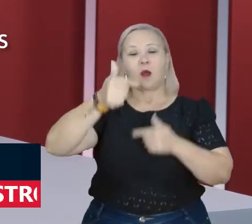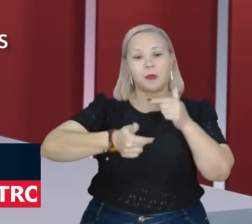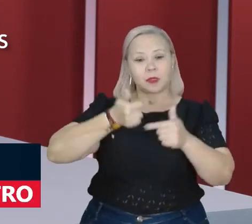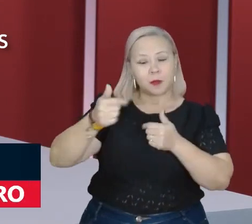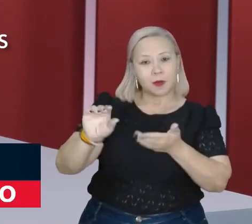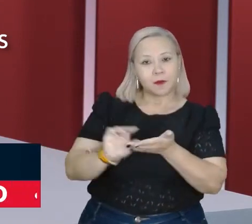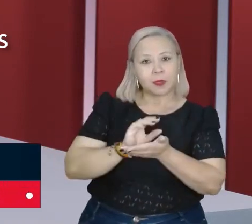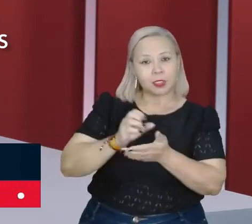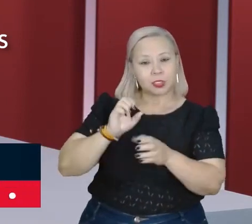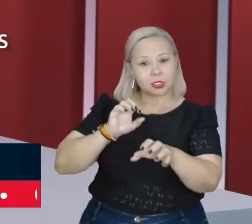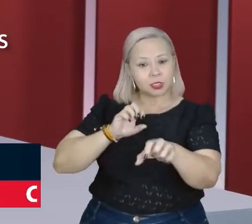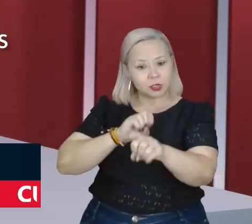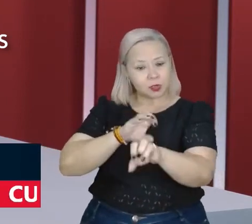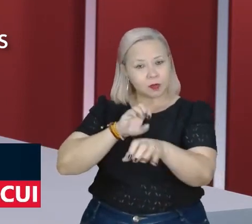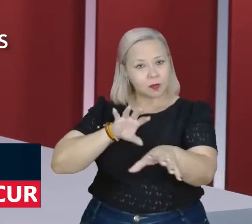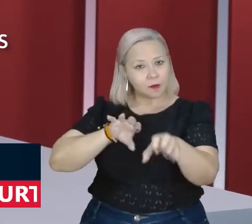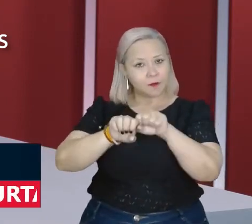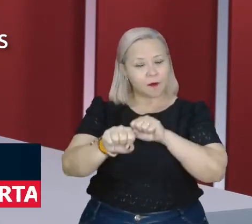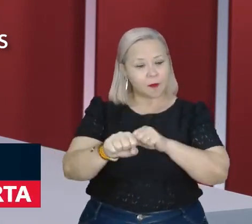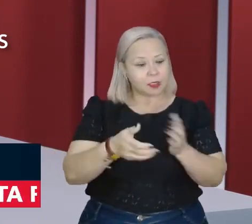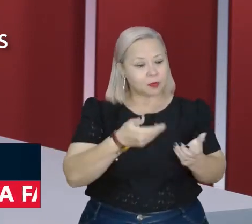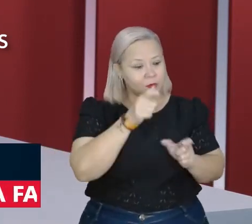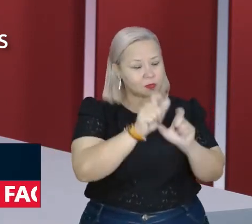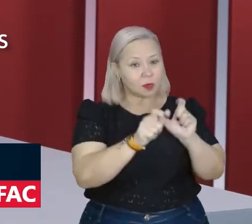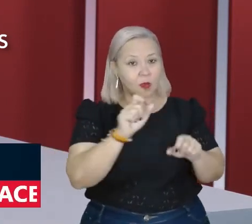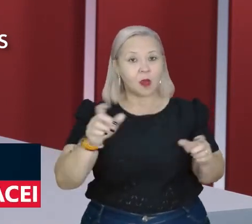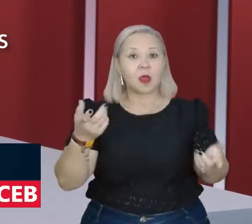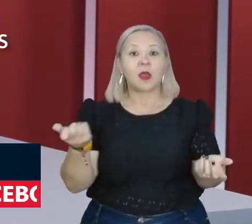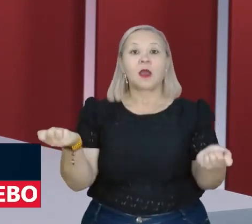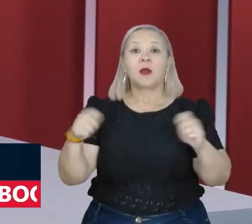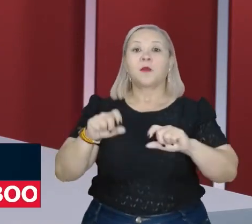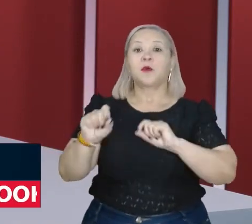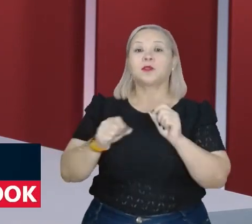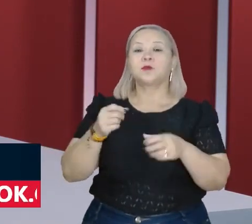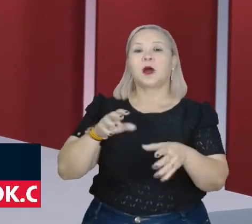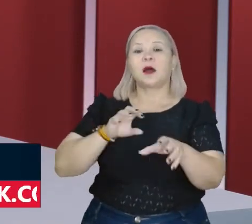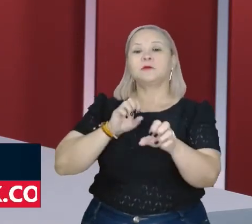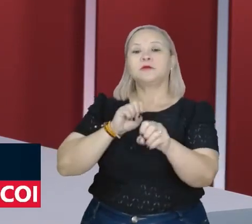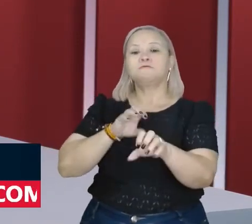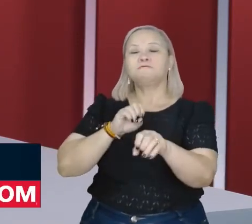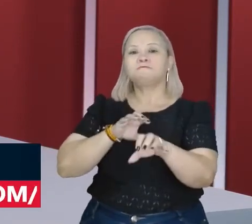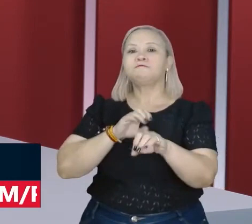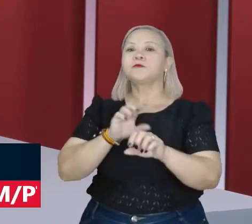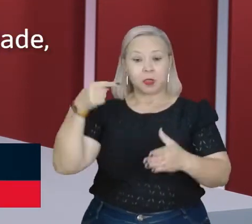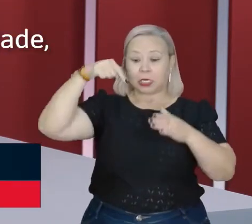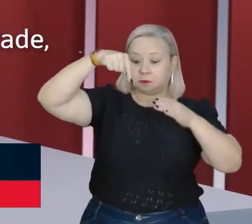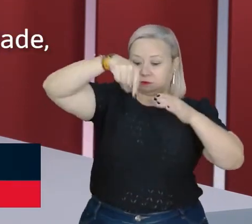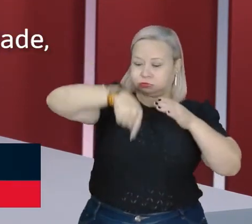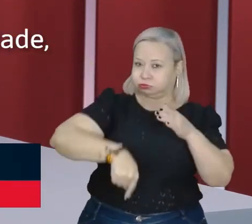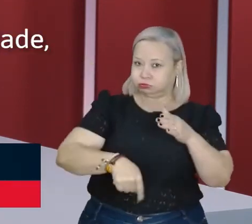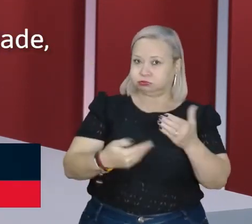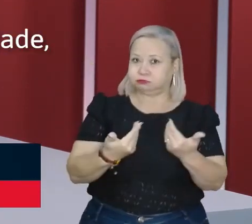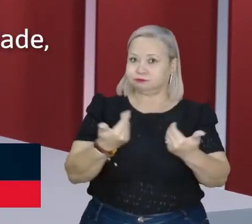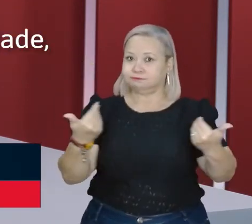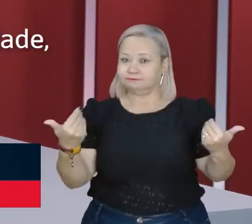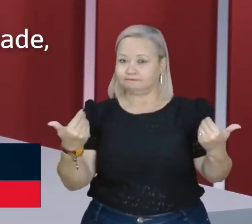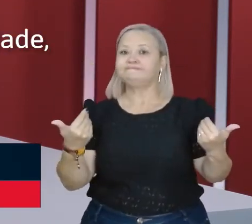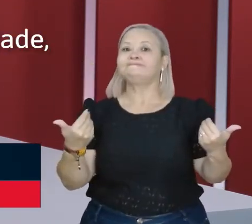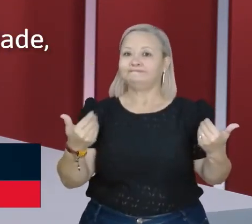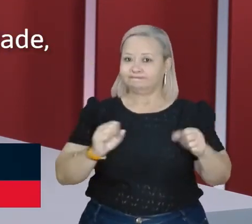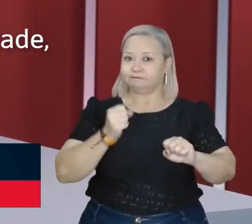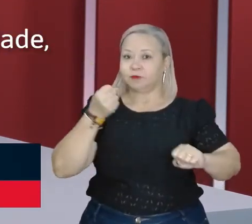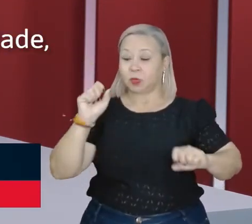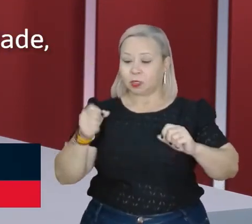na formação desses jovens e a possibilidade de formar carreira, né, uma trajetória dentro da empresa. E a gente vai encarar isso com